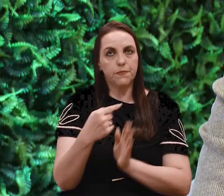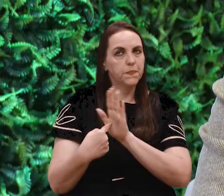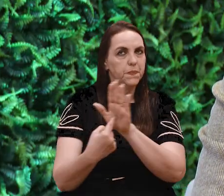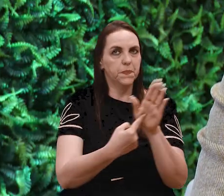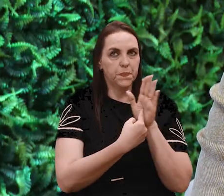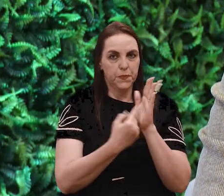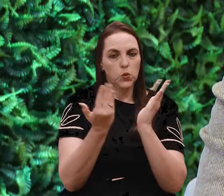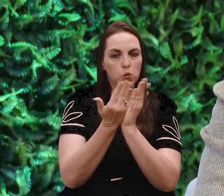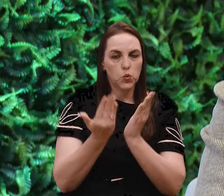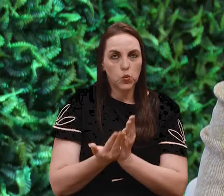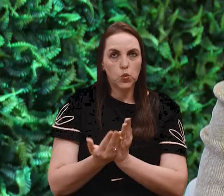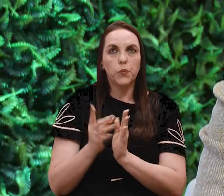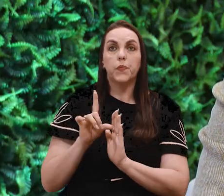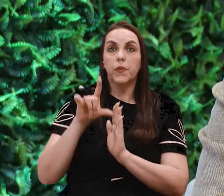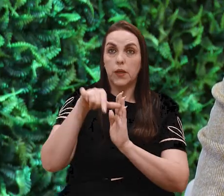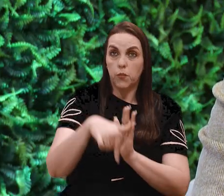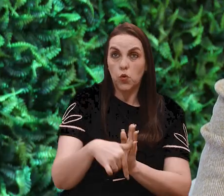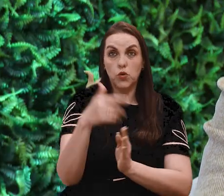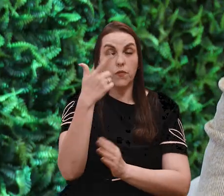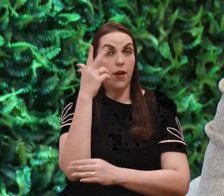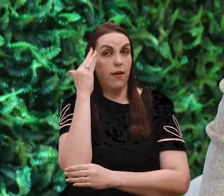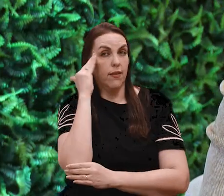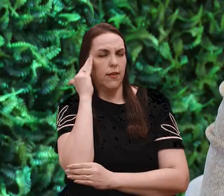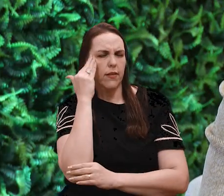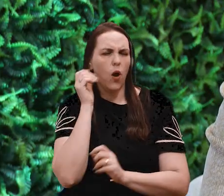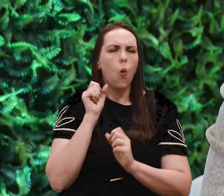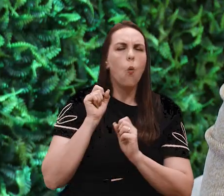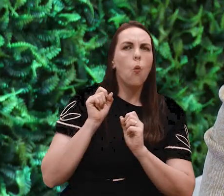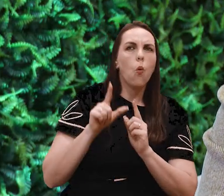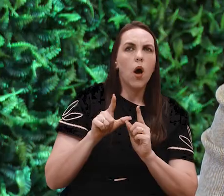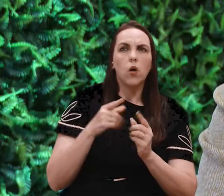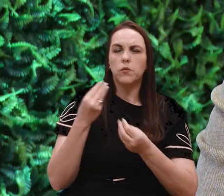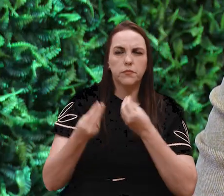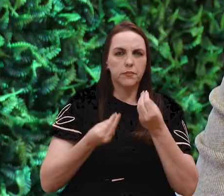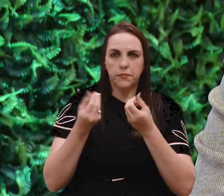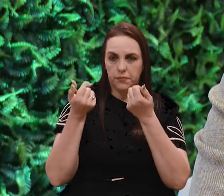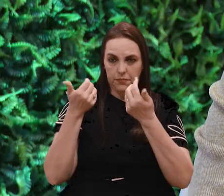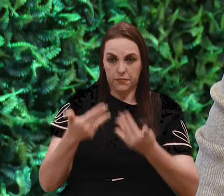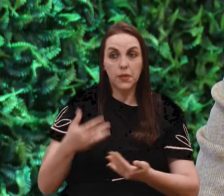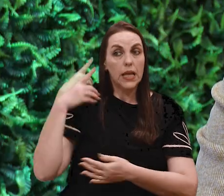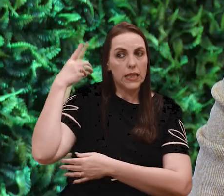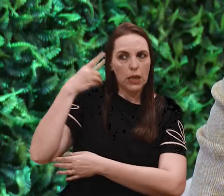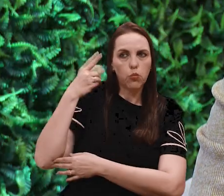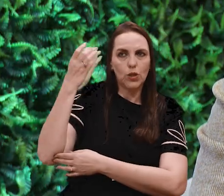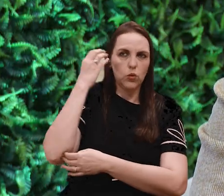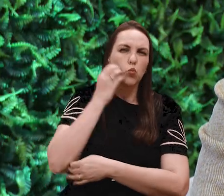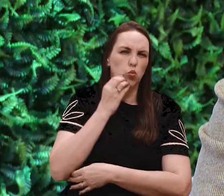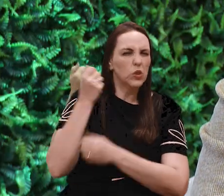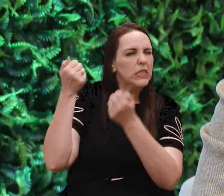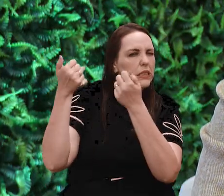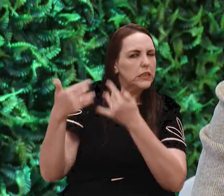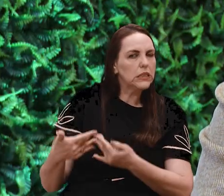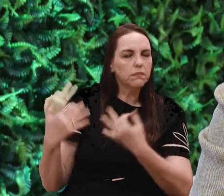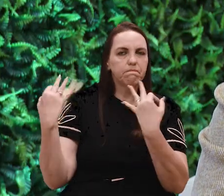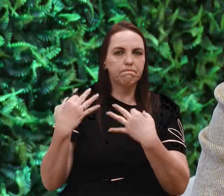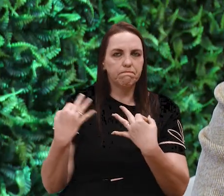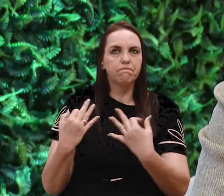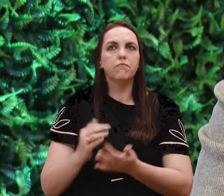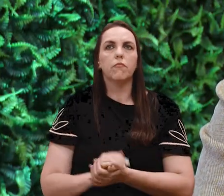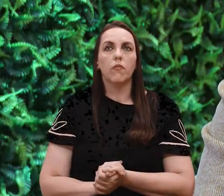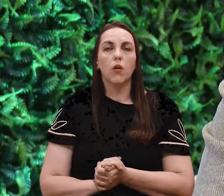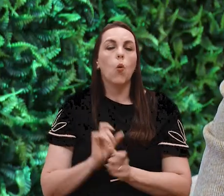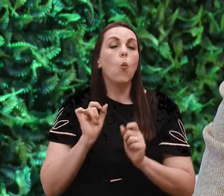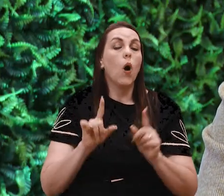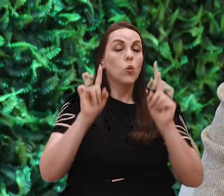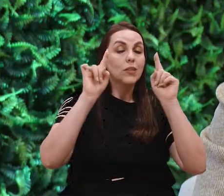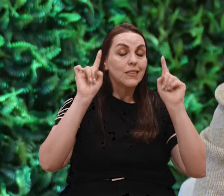disso, a gente vai entender quais são como falou o deputado muito bem, quais são os gargalos que nós temos, quais são os